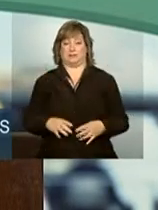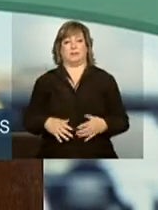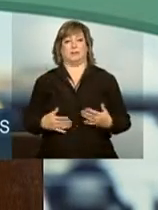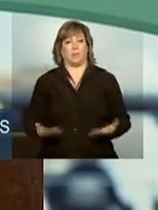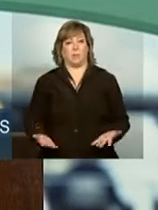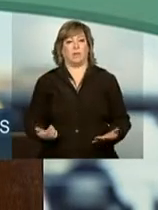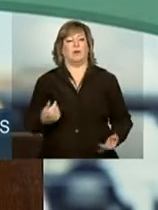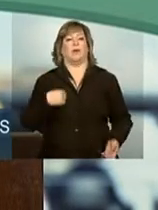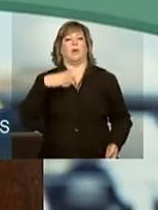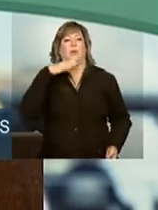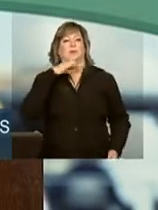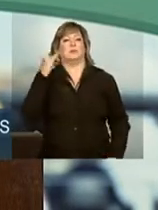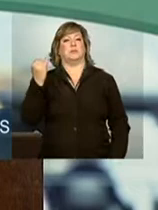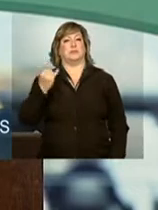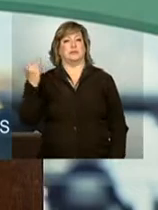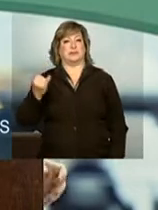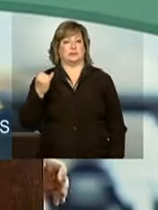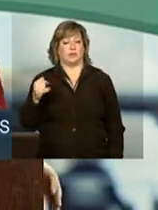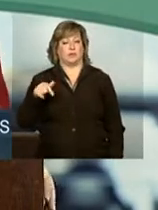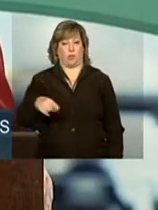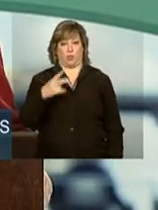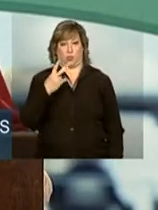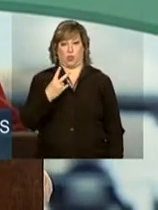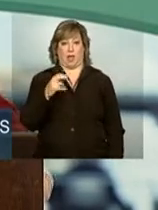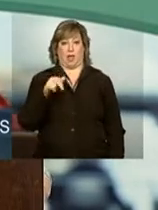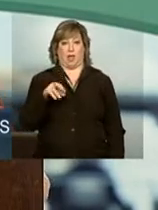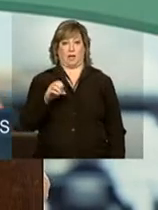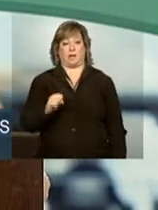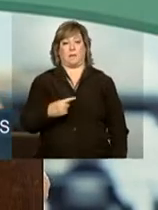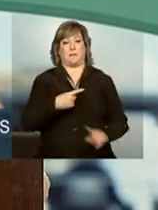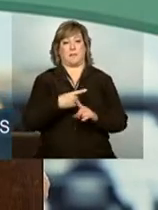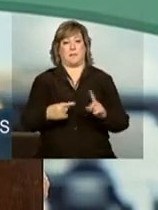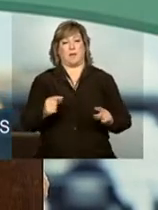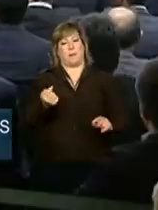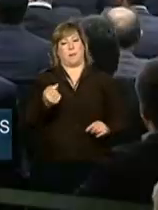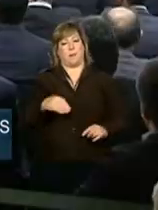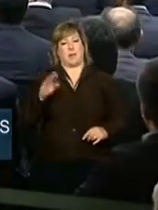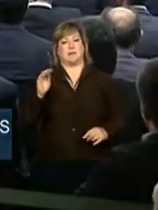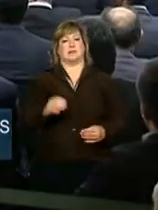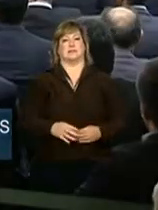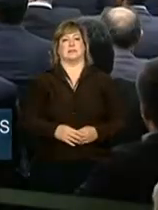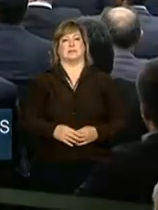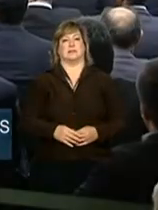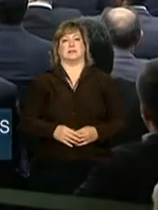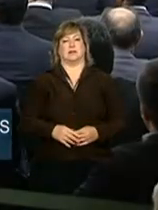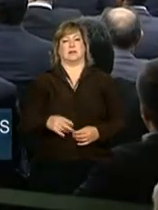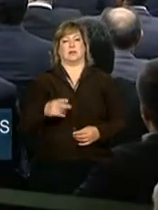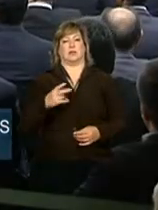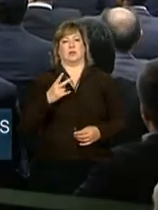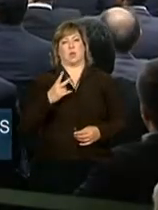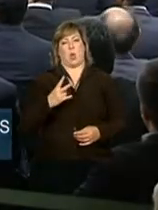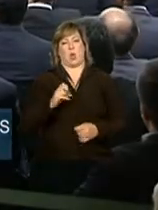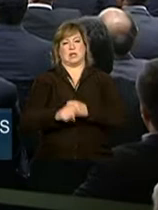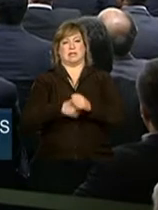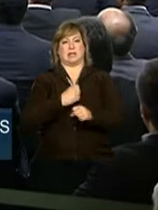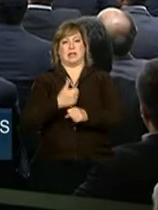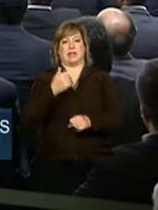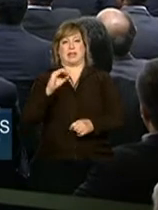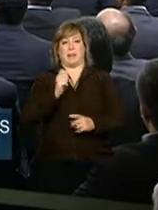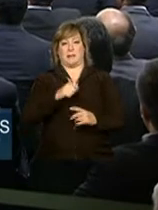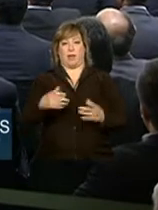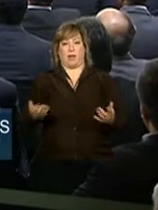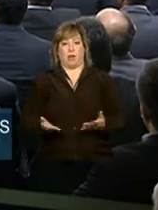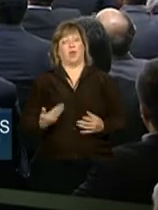acho importante que nesses 2 anos e meio, um pouco mais, 2 anos e 10 meses agora,